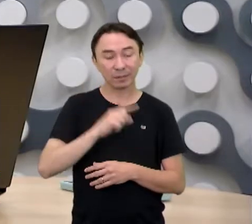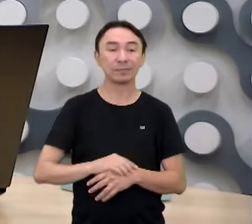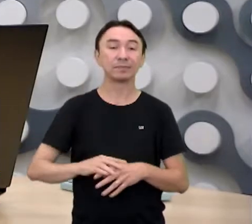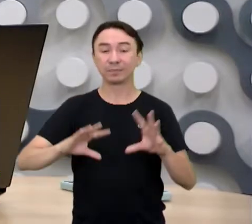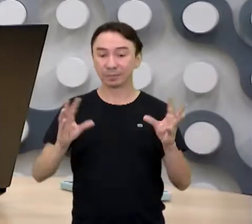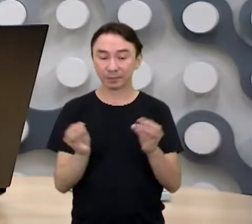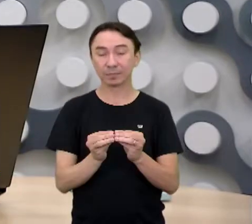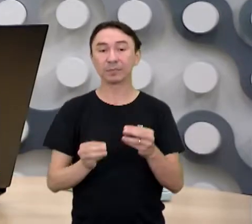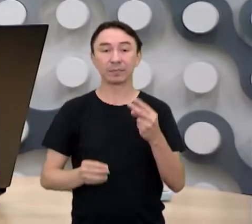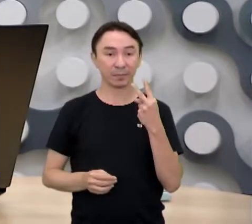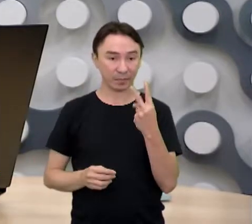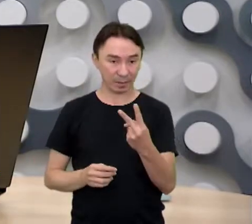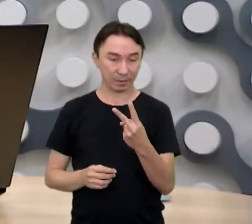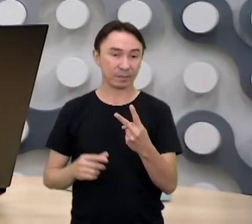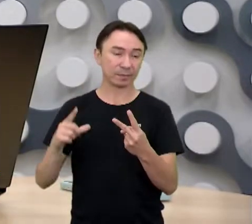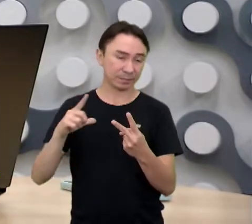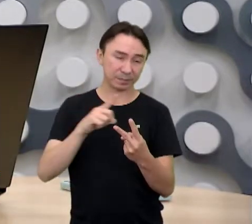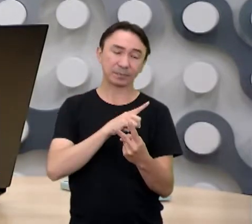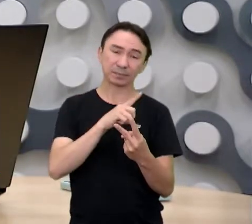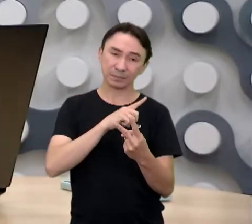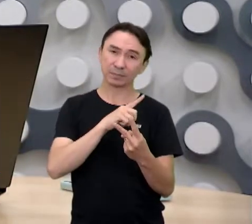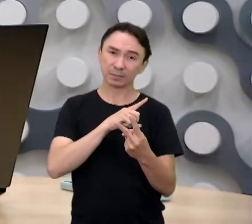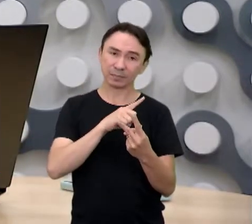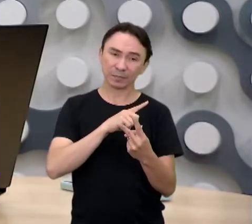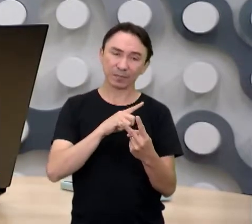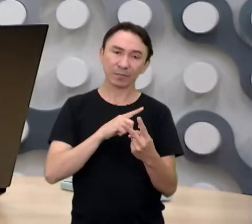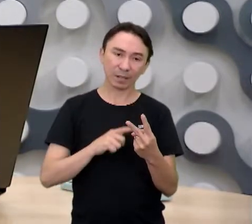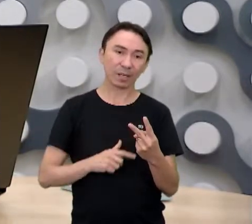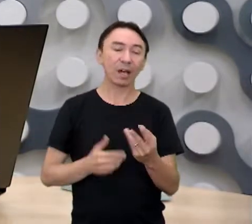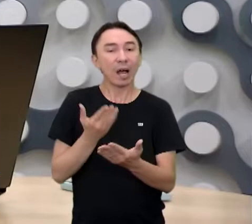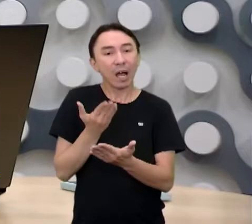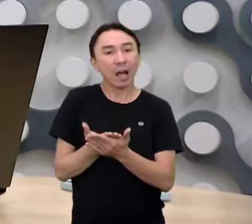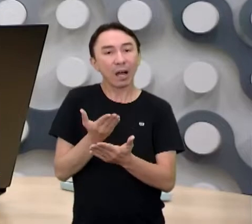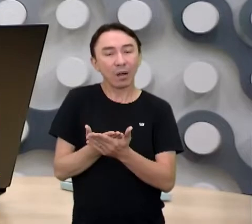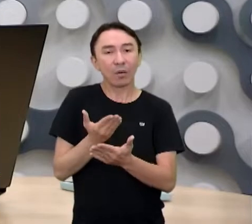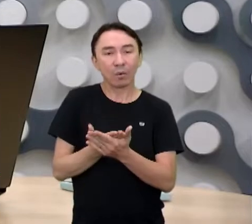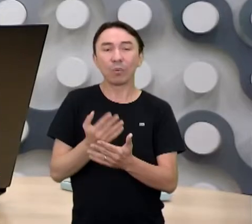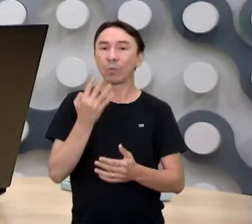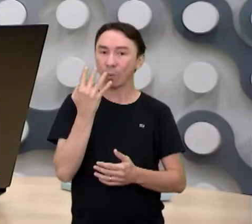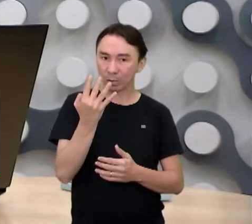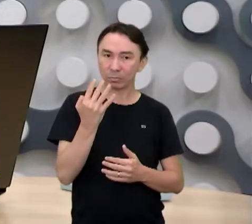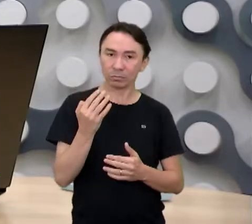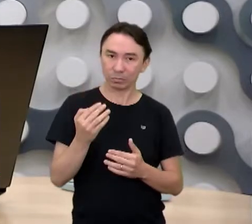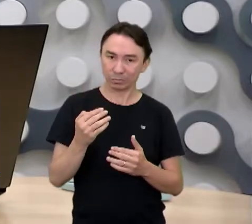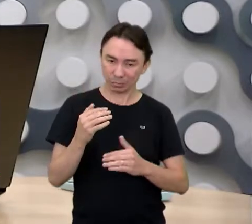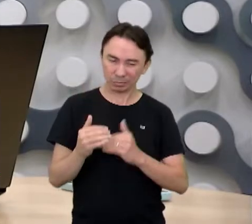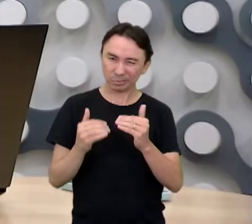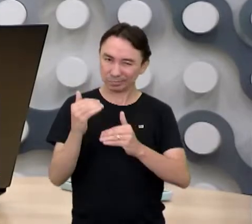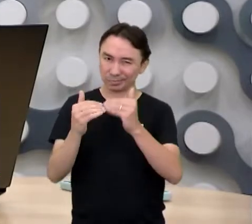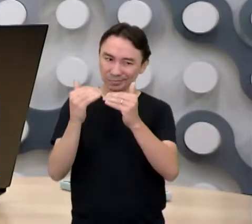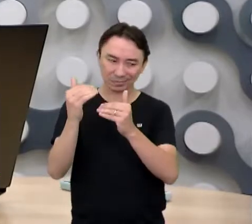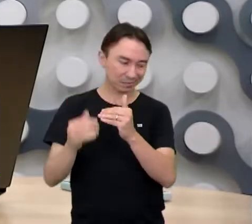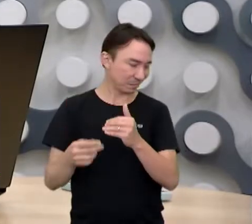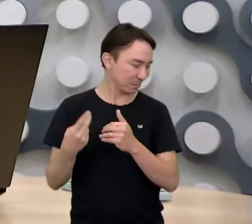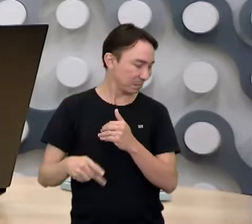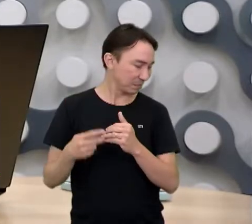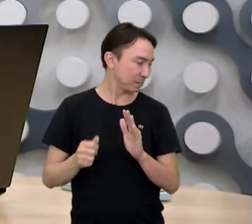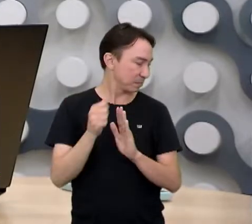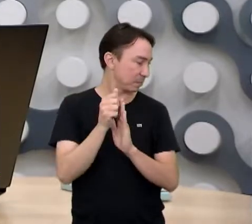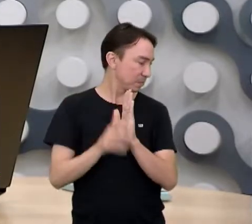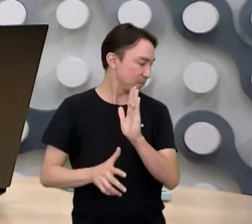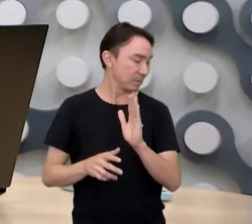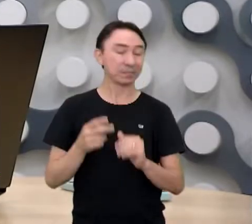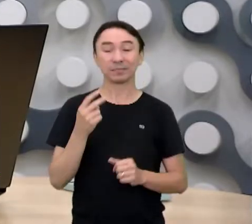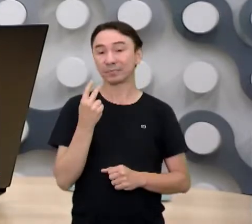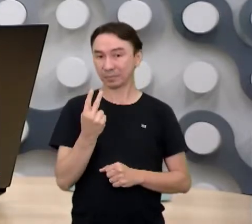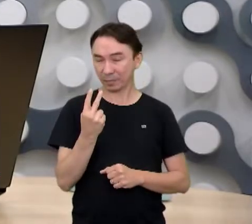né, do processo que nós vimos aí nas quatro aulas de desenvolvimento da atividade 2. E por que isso? Porque é